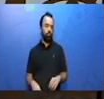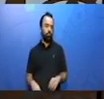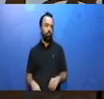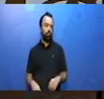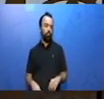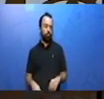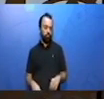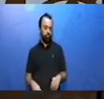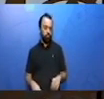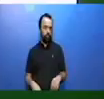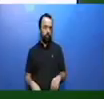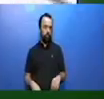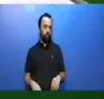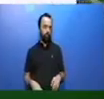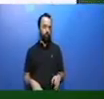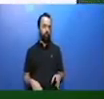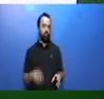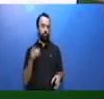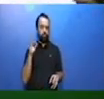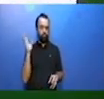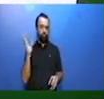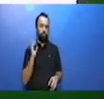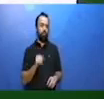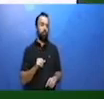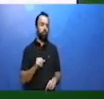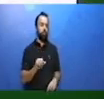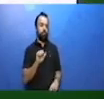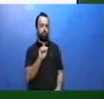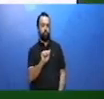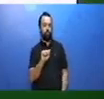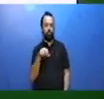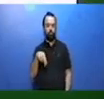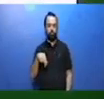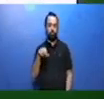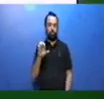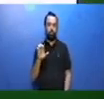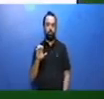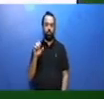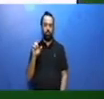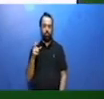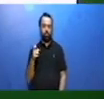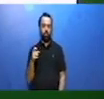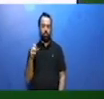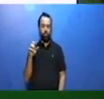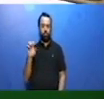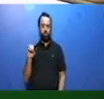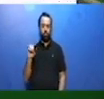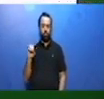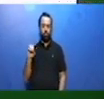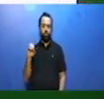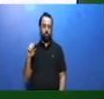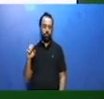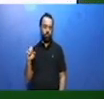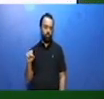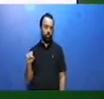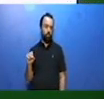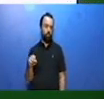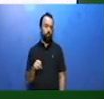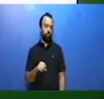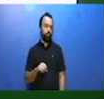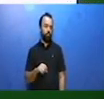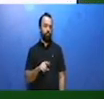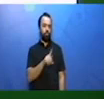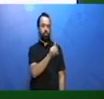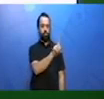Olha aqui, vou mostrar os anexos, que são esses. O anexo 1, o anexo 2 e o anexo